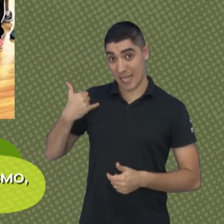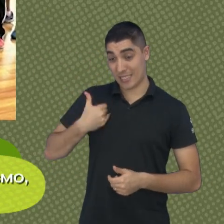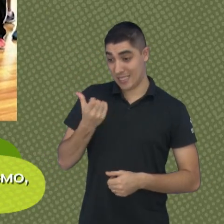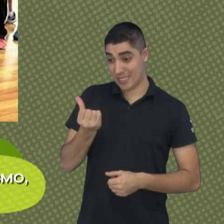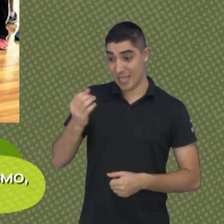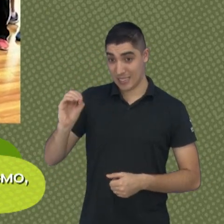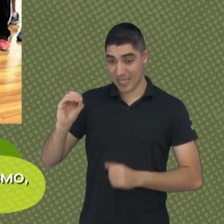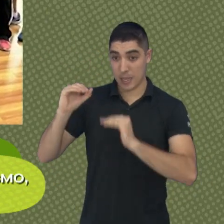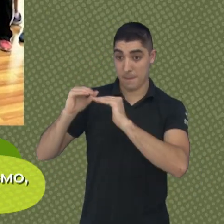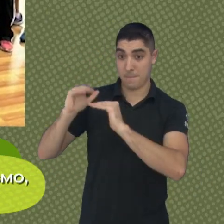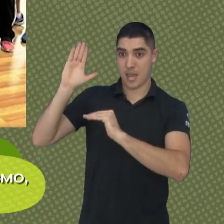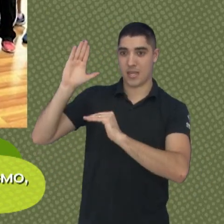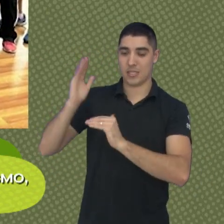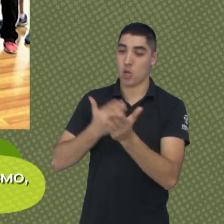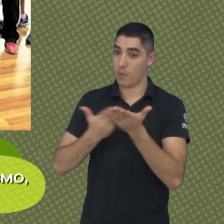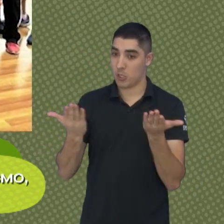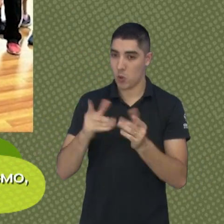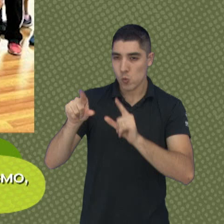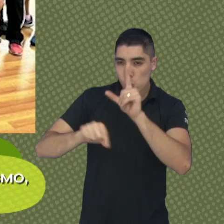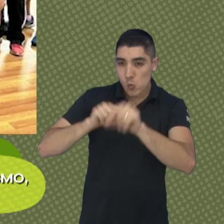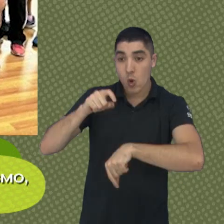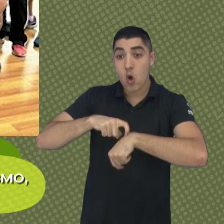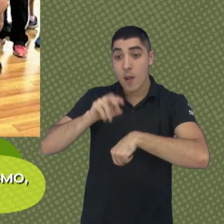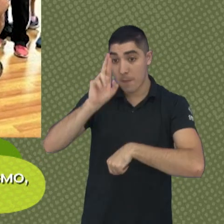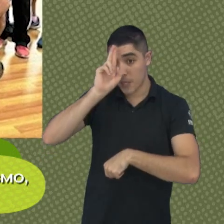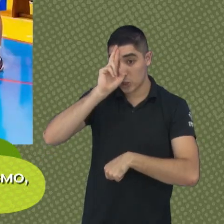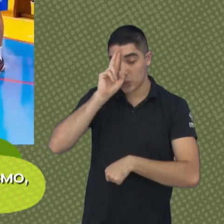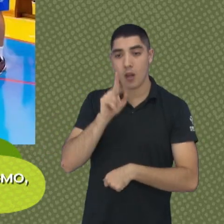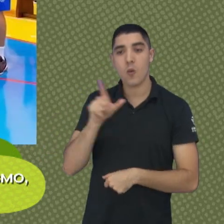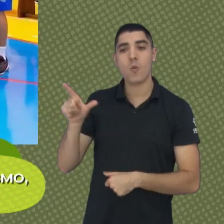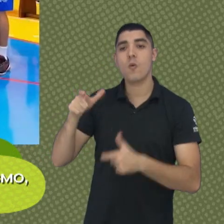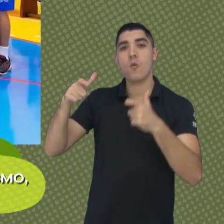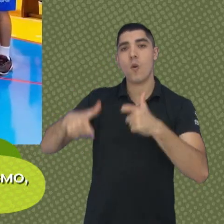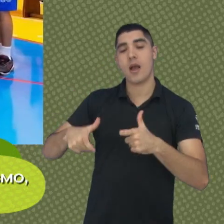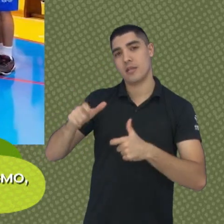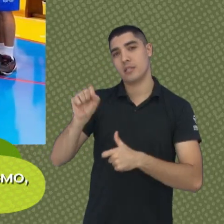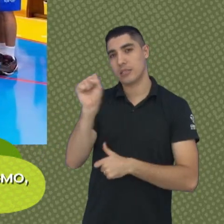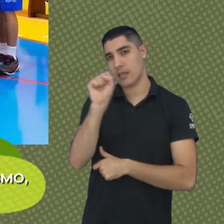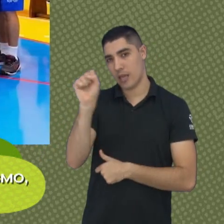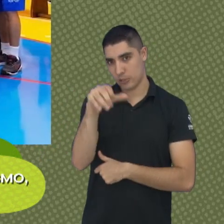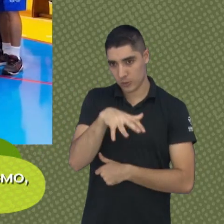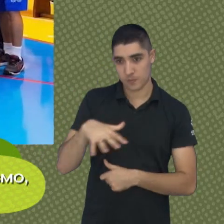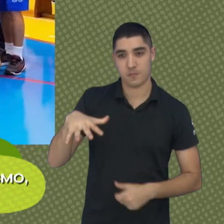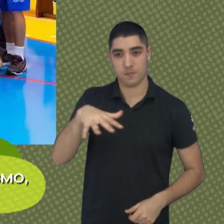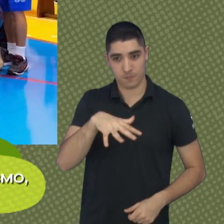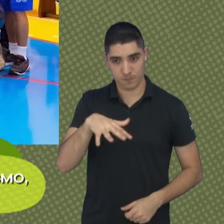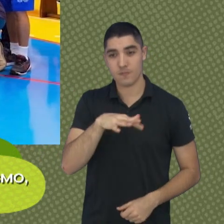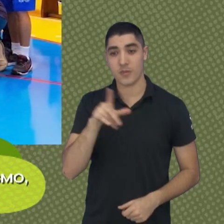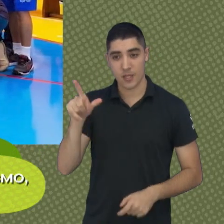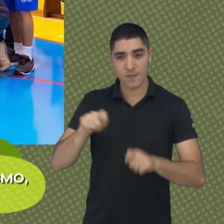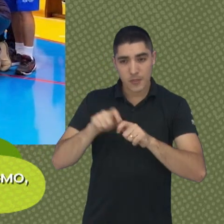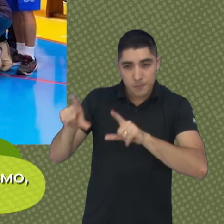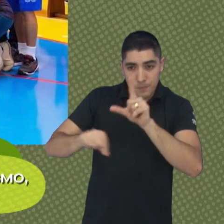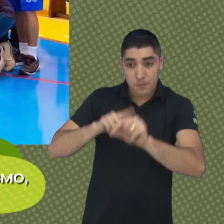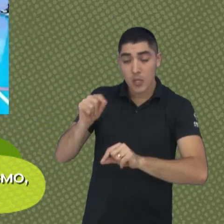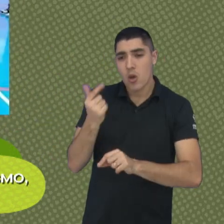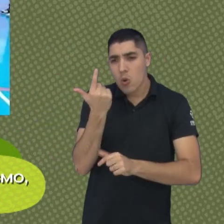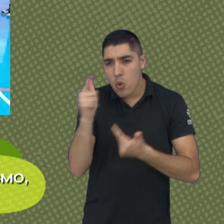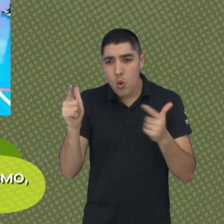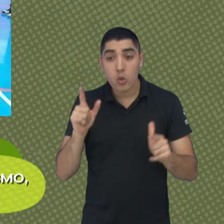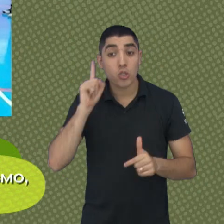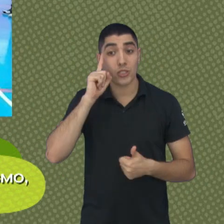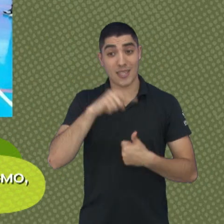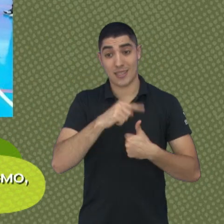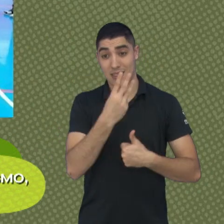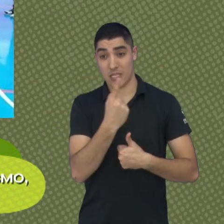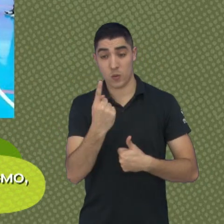8 ao meio-dia de hoje, lá no ginásio da cidade de Jardim, no Jardim Satélite. As demais seletivas acontecem entre os dias 31